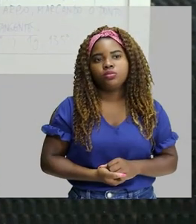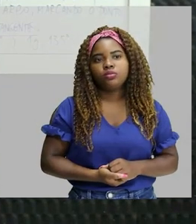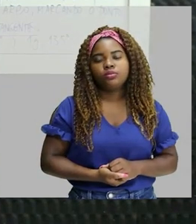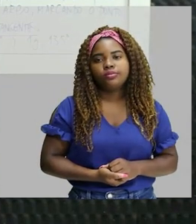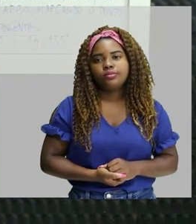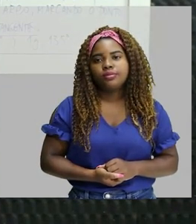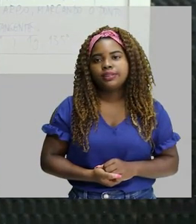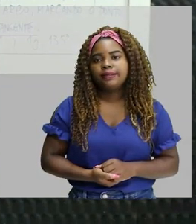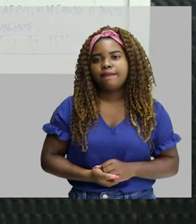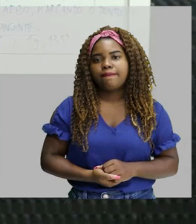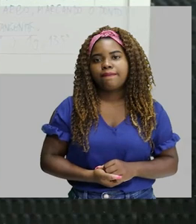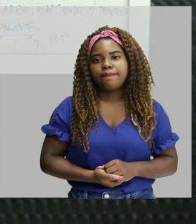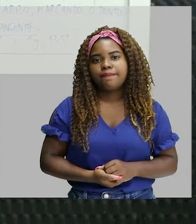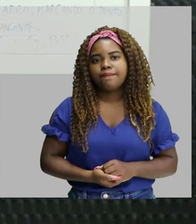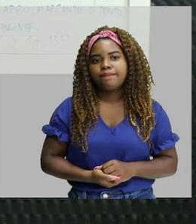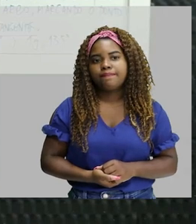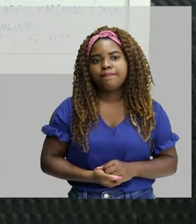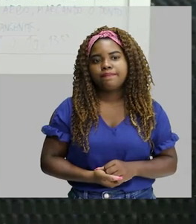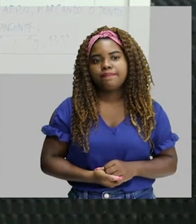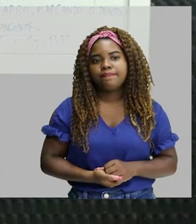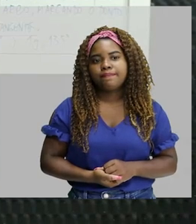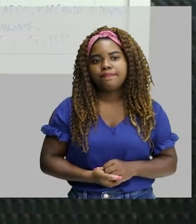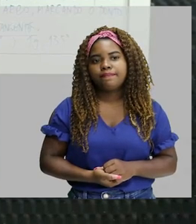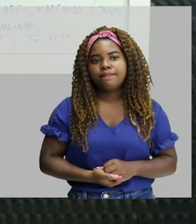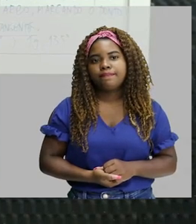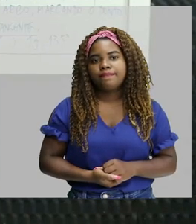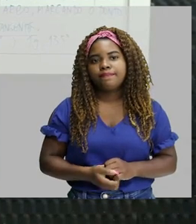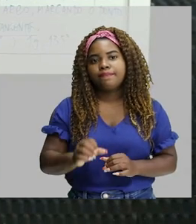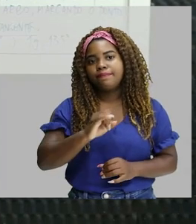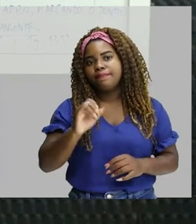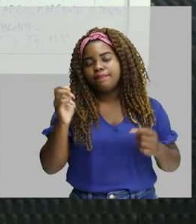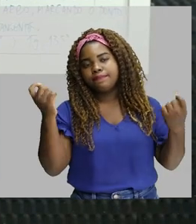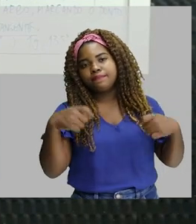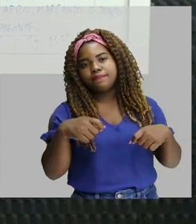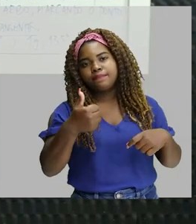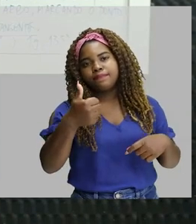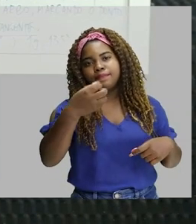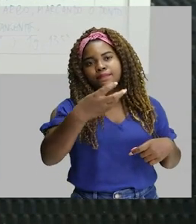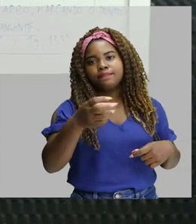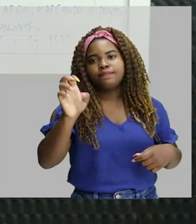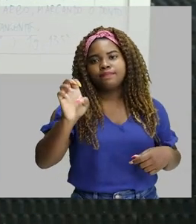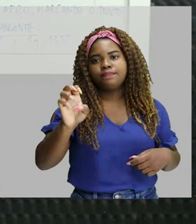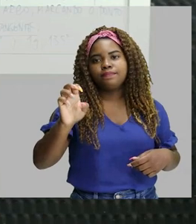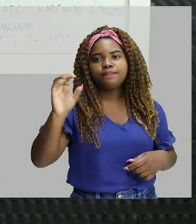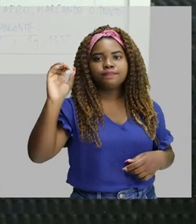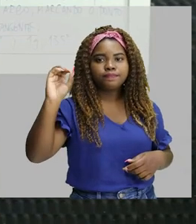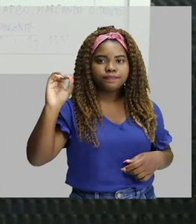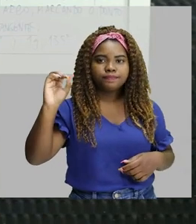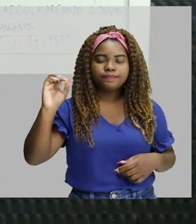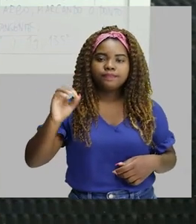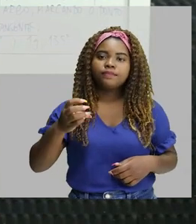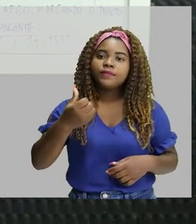so 2 certo se for de 135º for